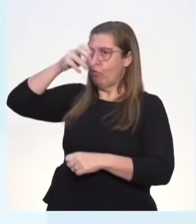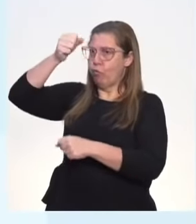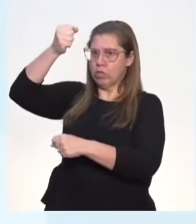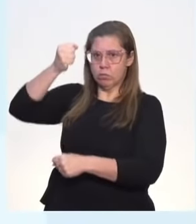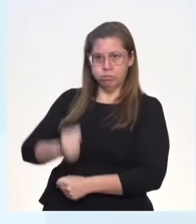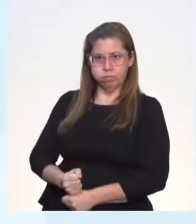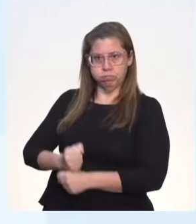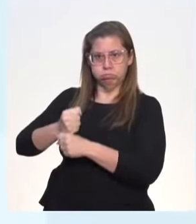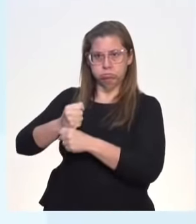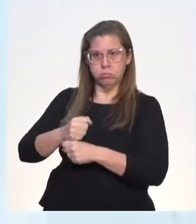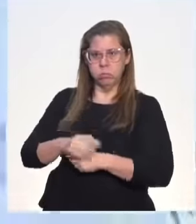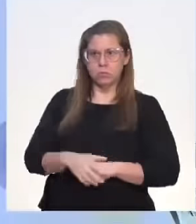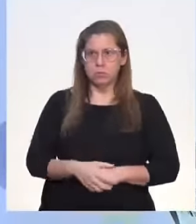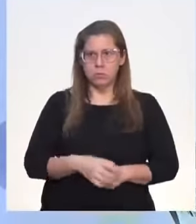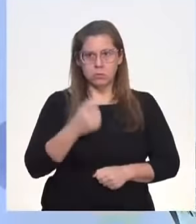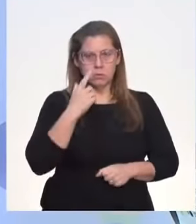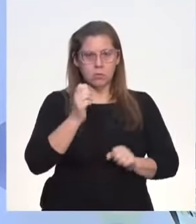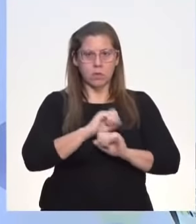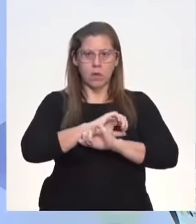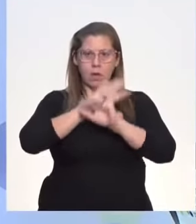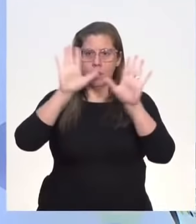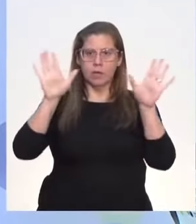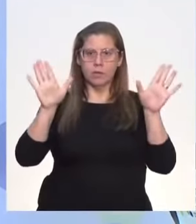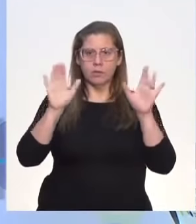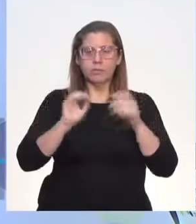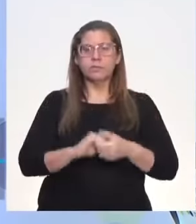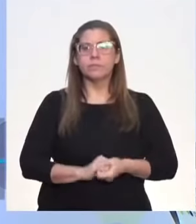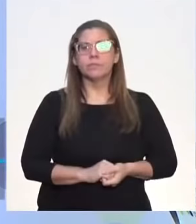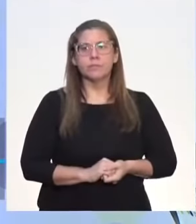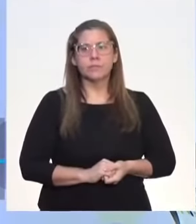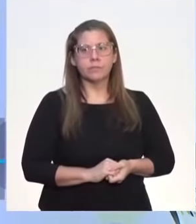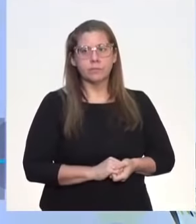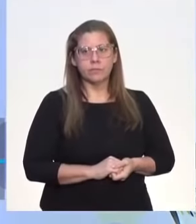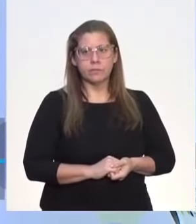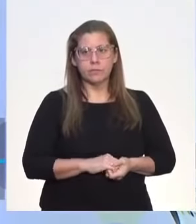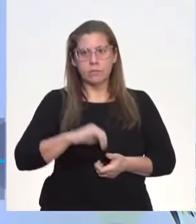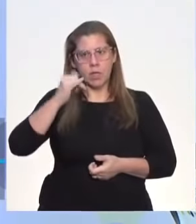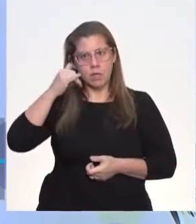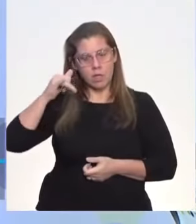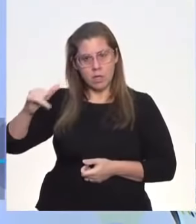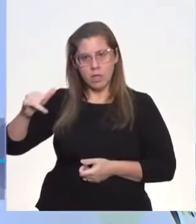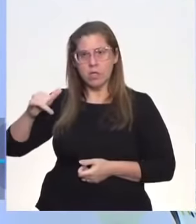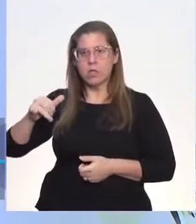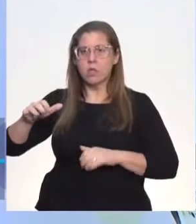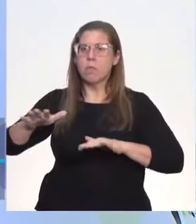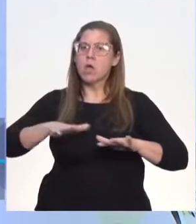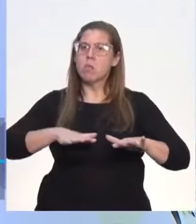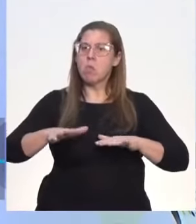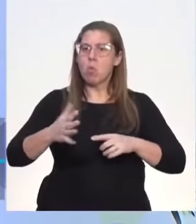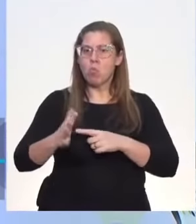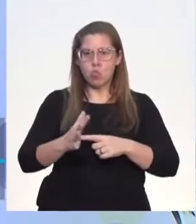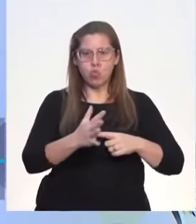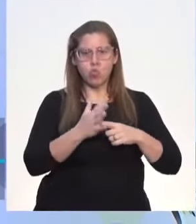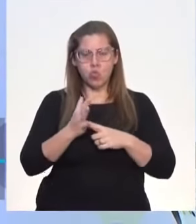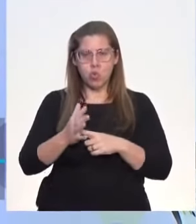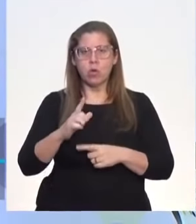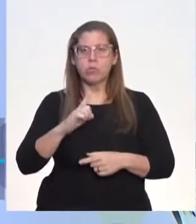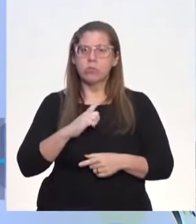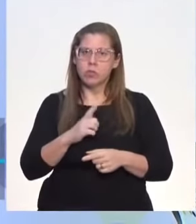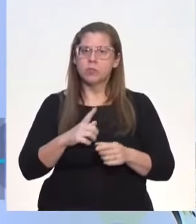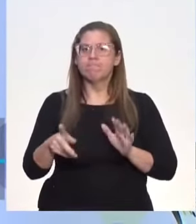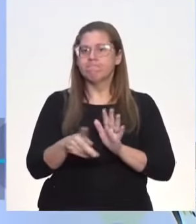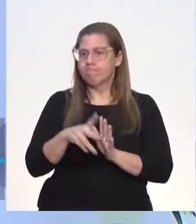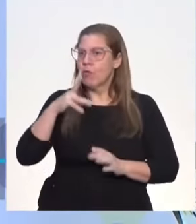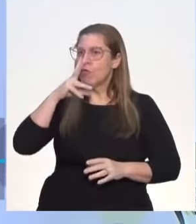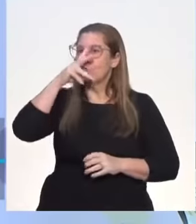potencial gravitacional Ficou claro para você aí a energia mecânica tem um tipo de energia que é